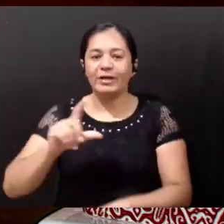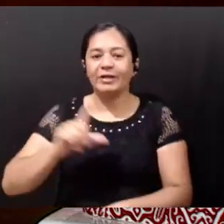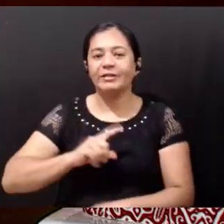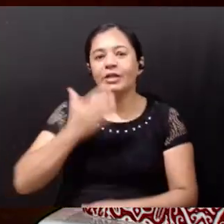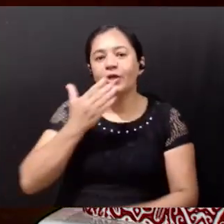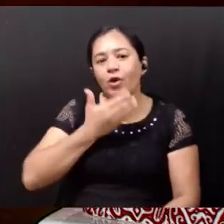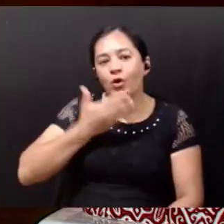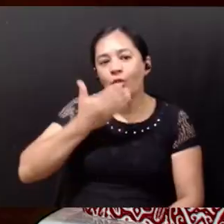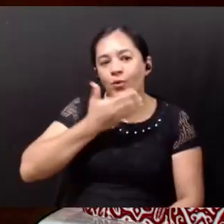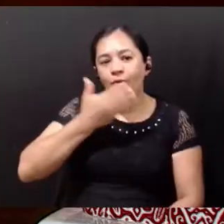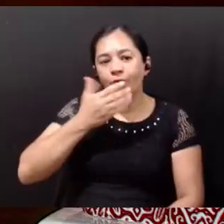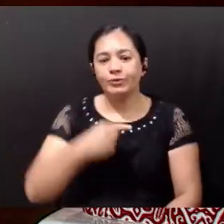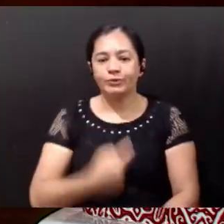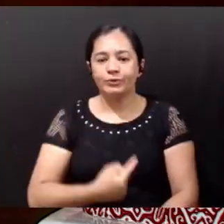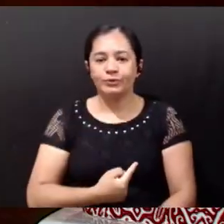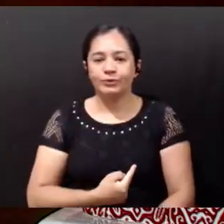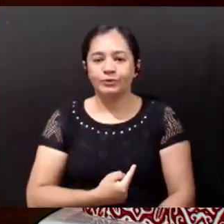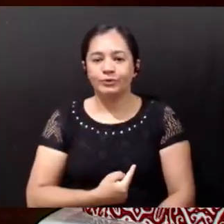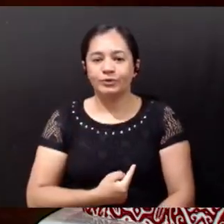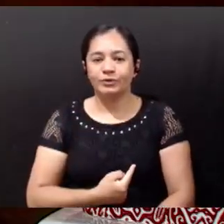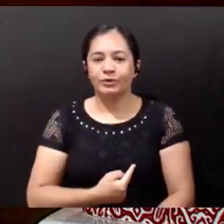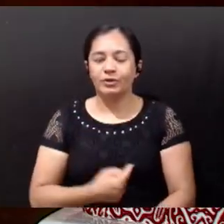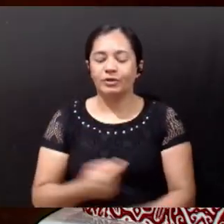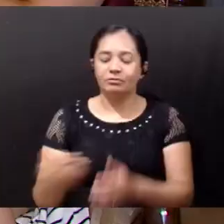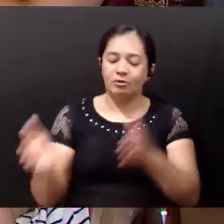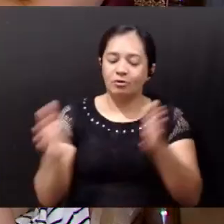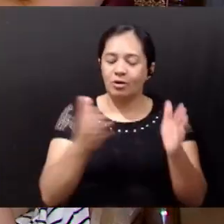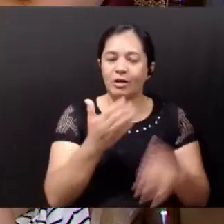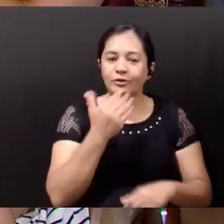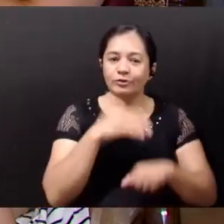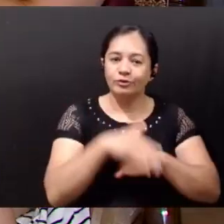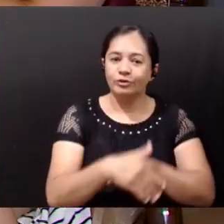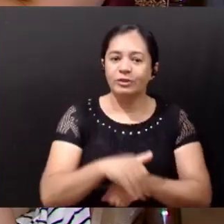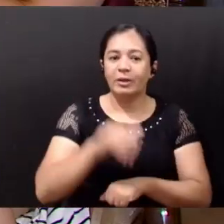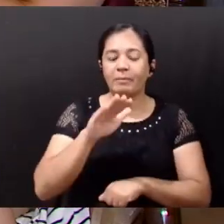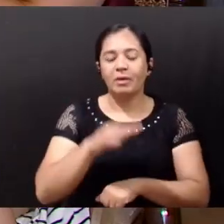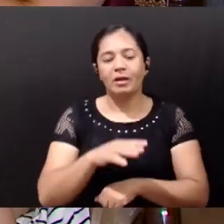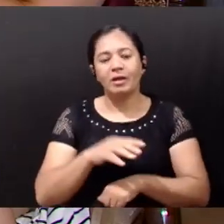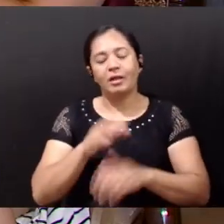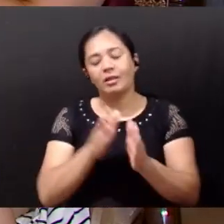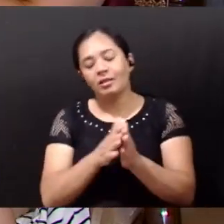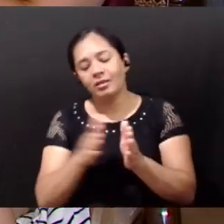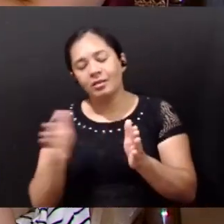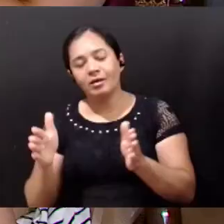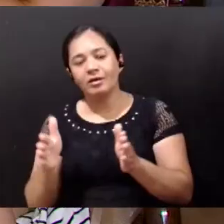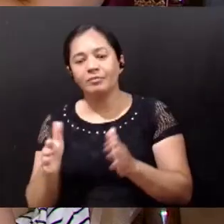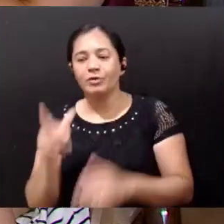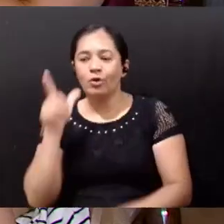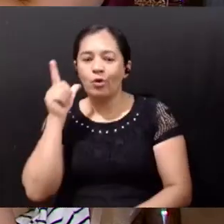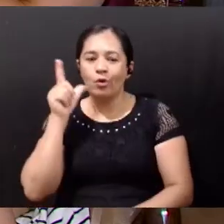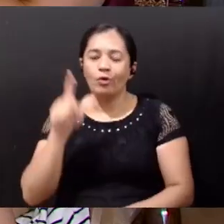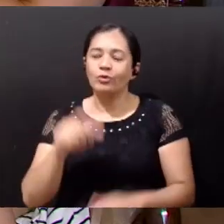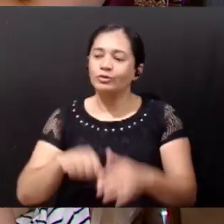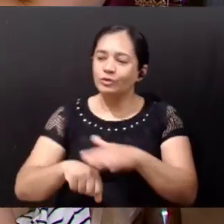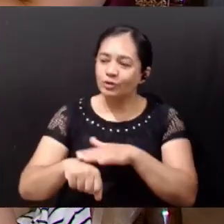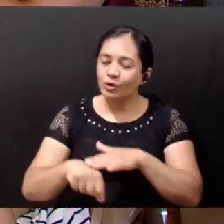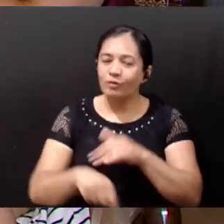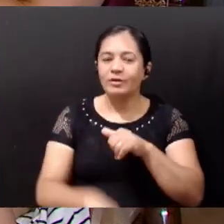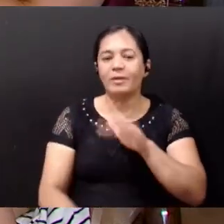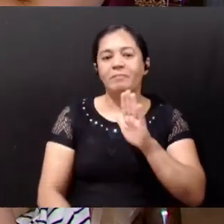gente foi para esse lado do jantar para ter mais tempo ali e conseguir pescar mais, fazer esse